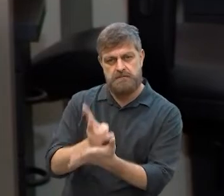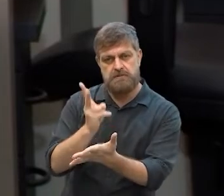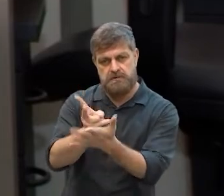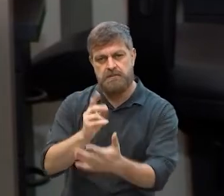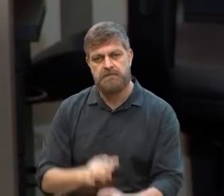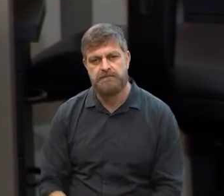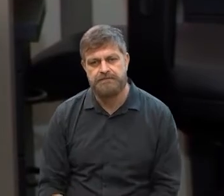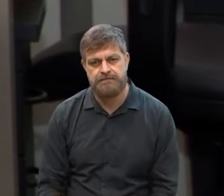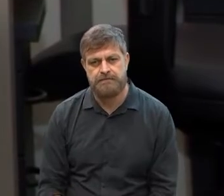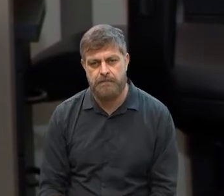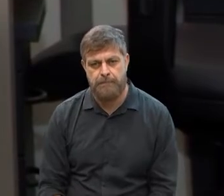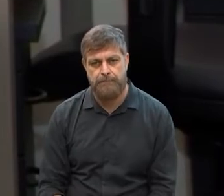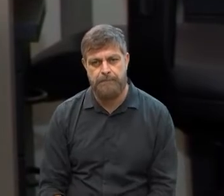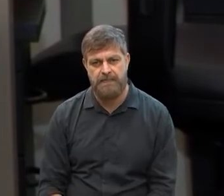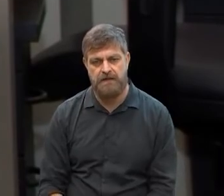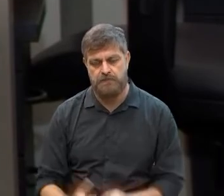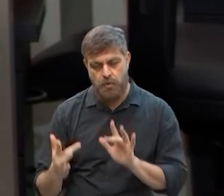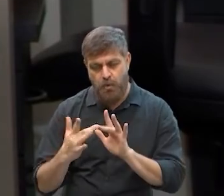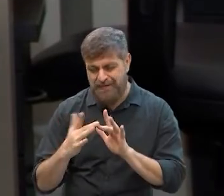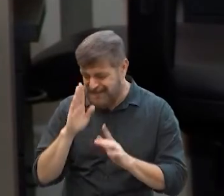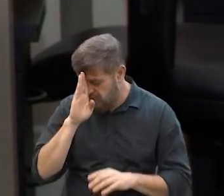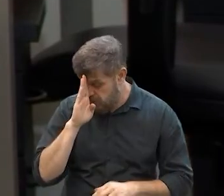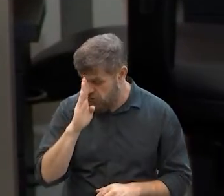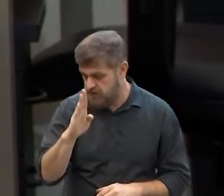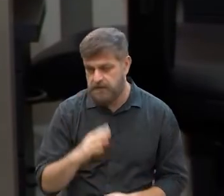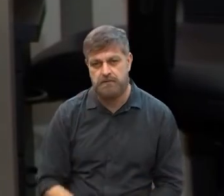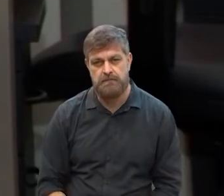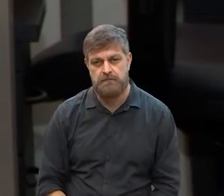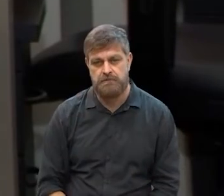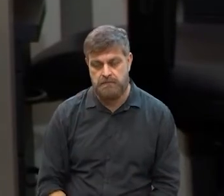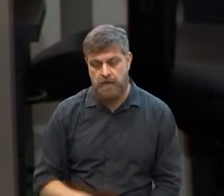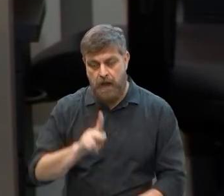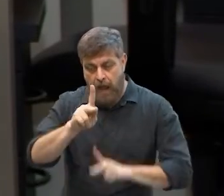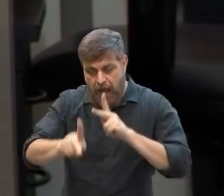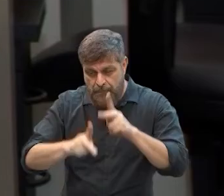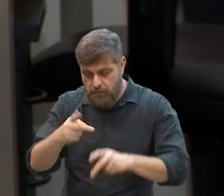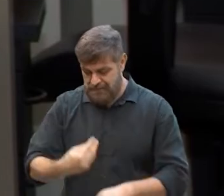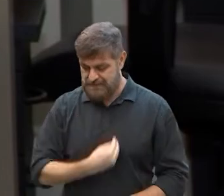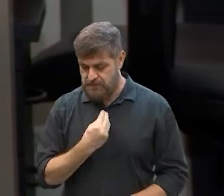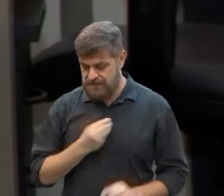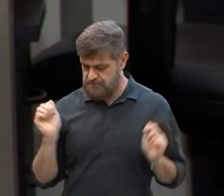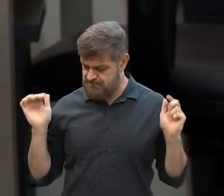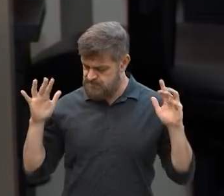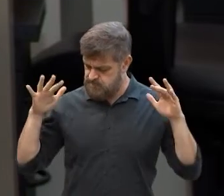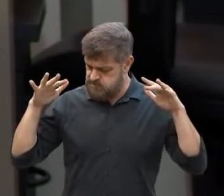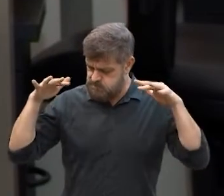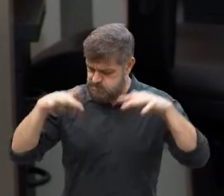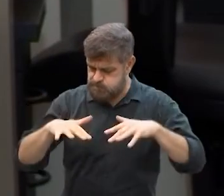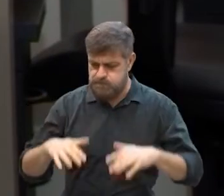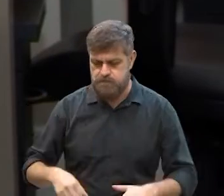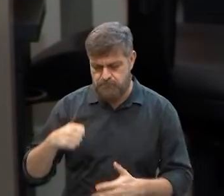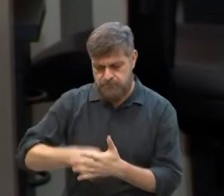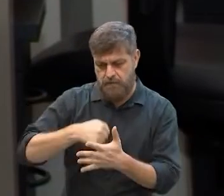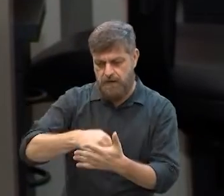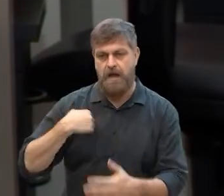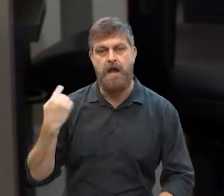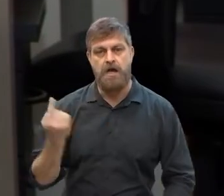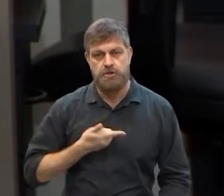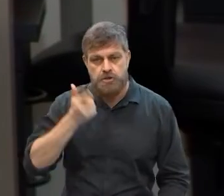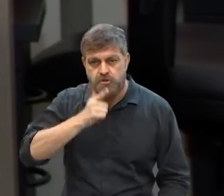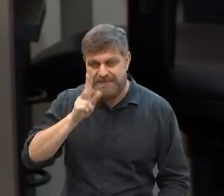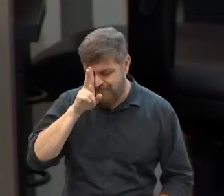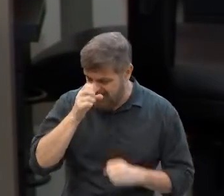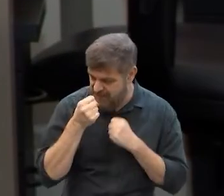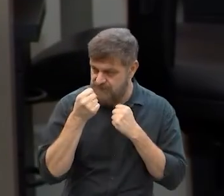a devolutiva e fazendo esse contato direto. Acho que quanto mais a população participar, mais nós vamos